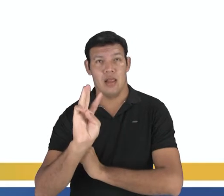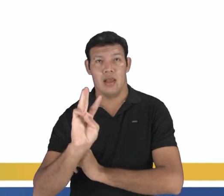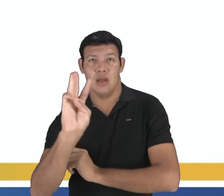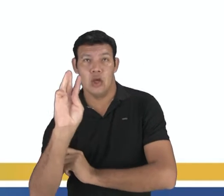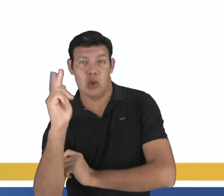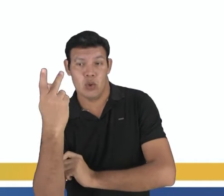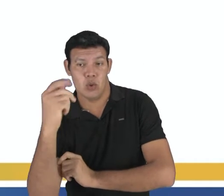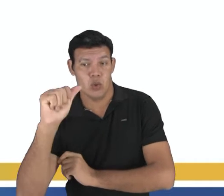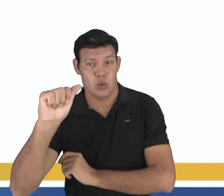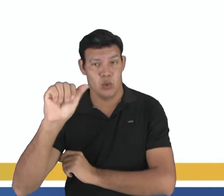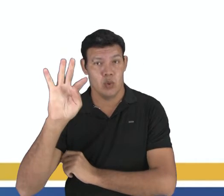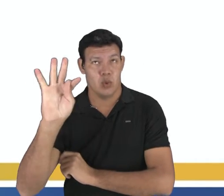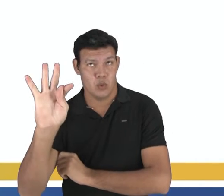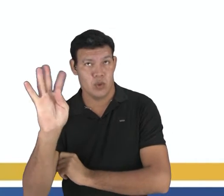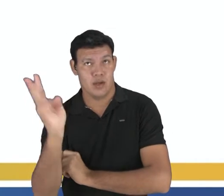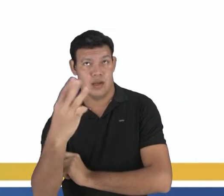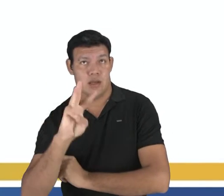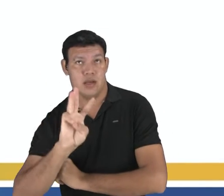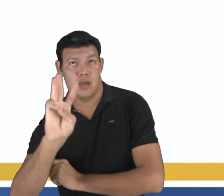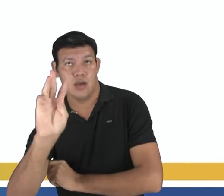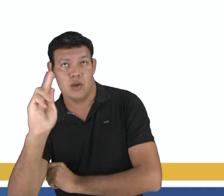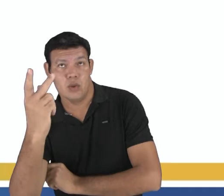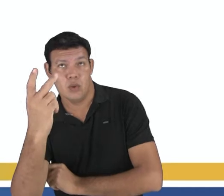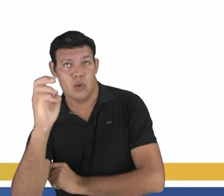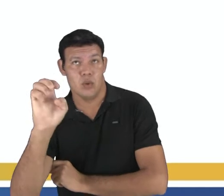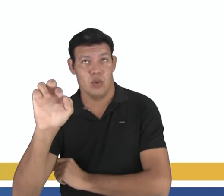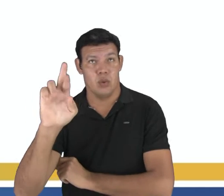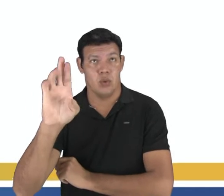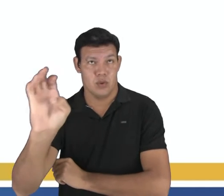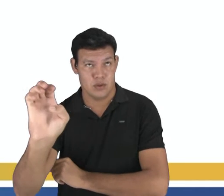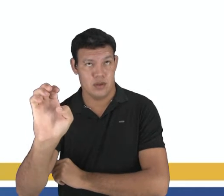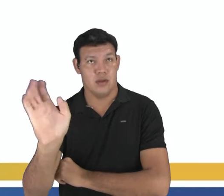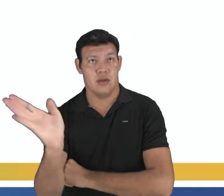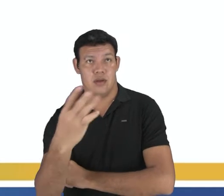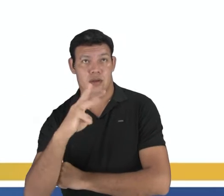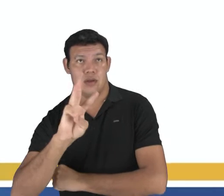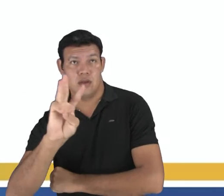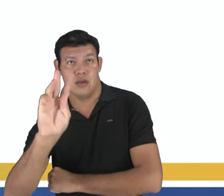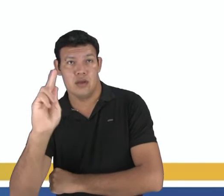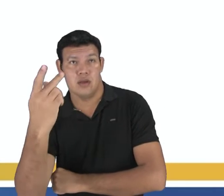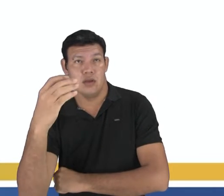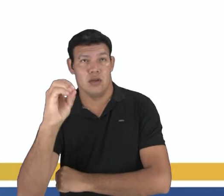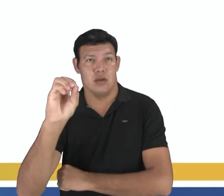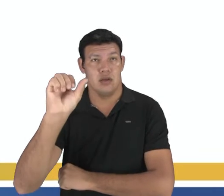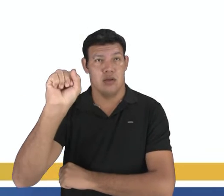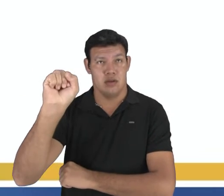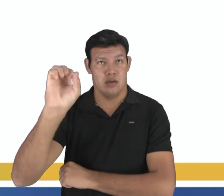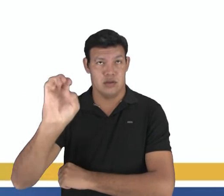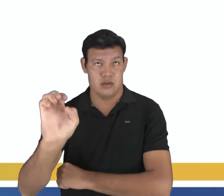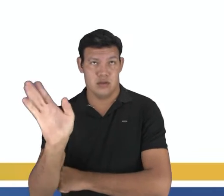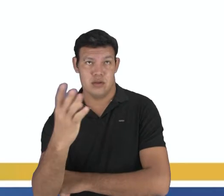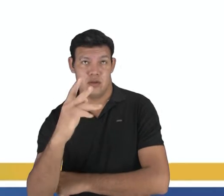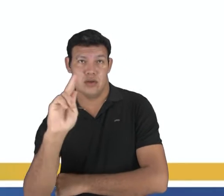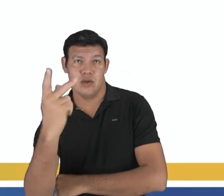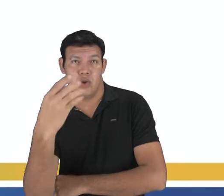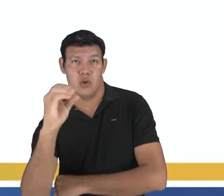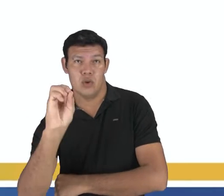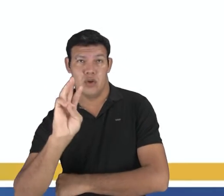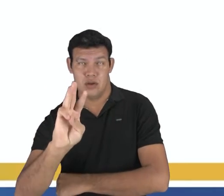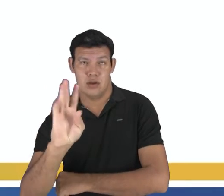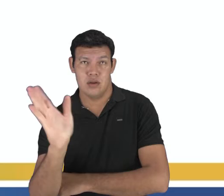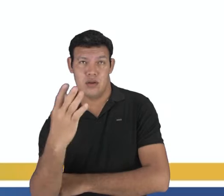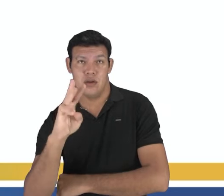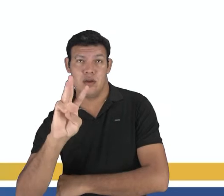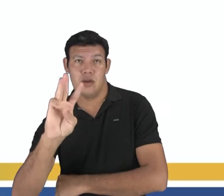whose ou bem vamos lá pessoal ler Ei letra A